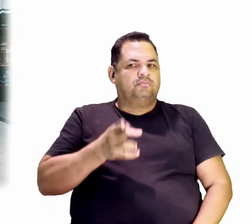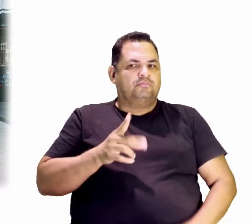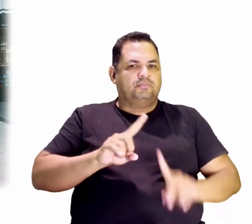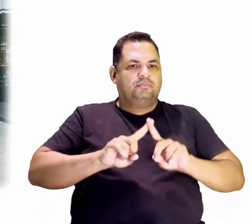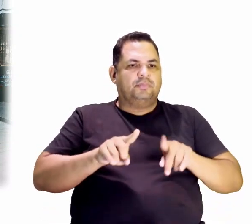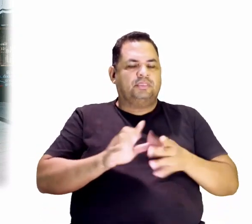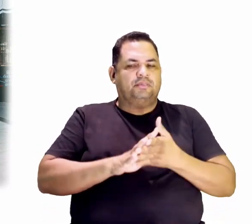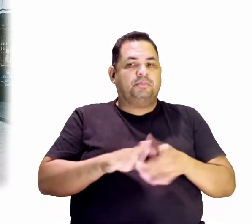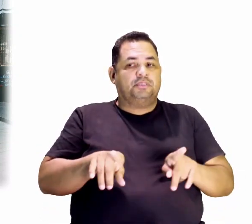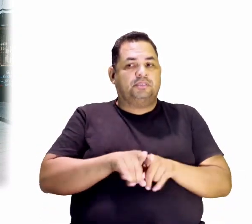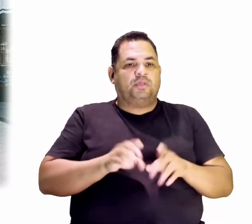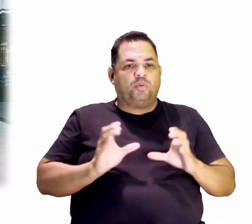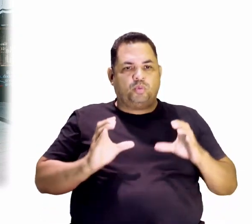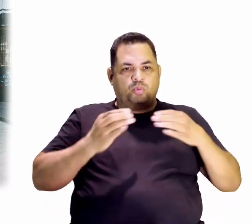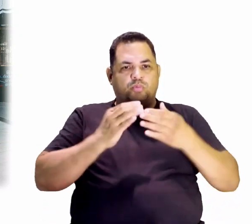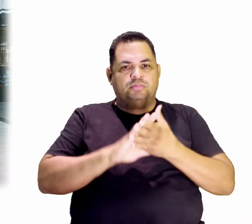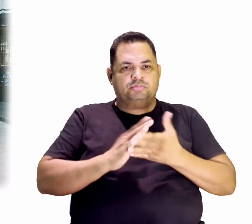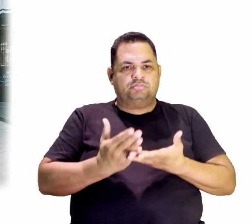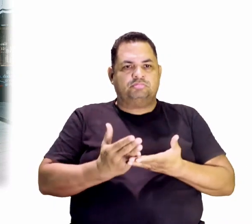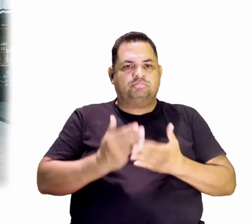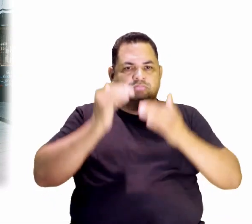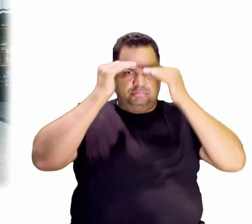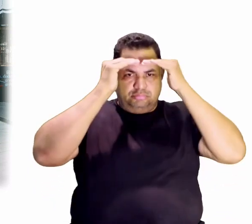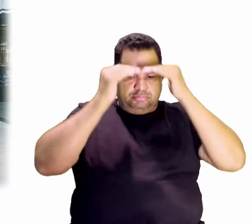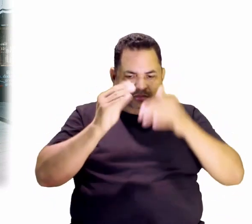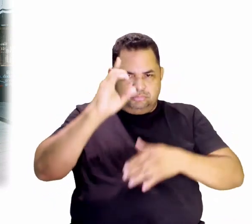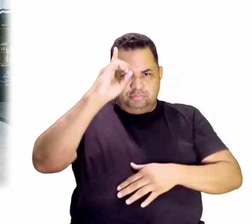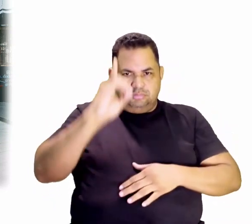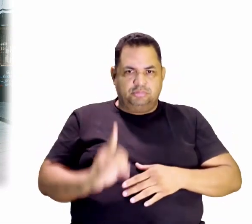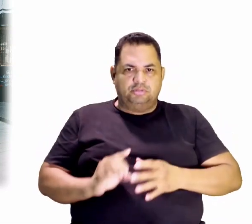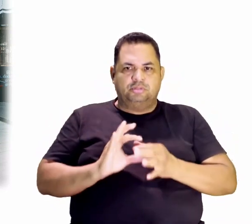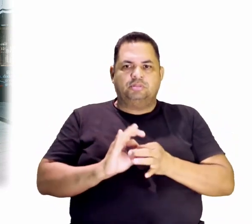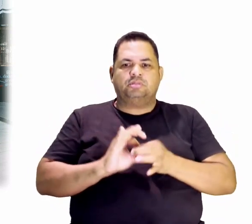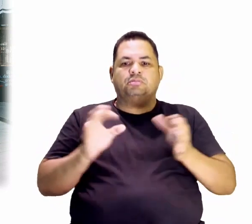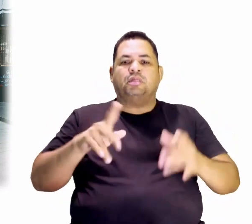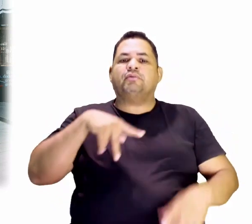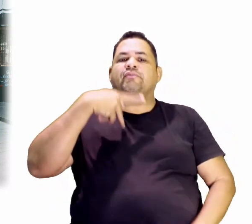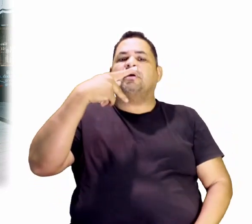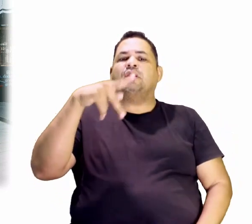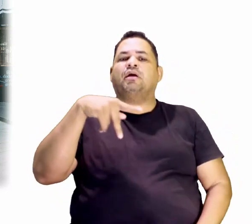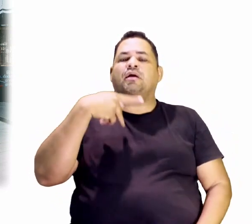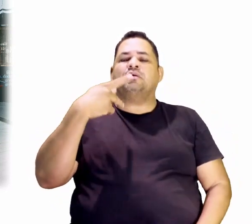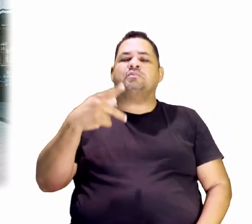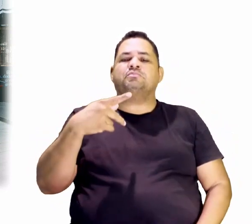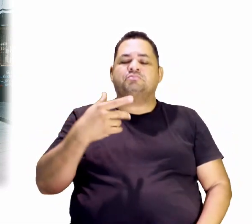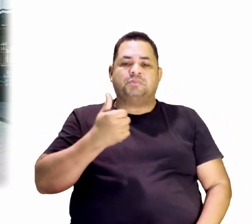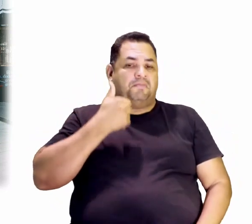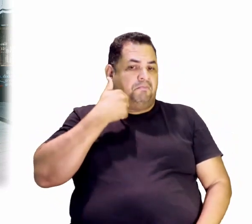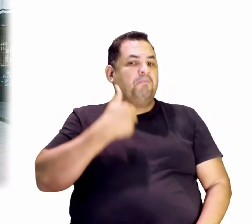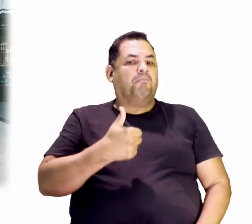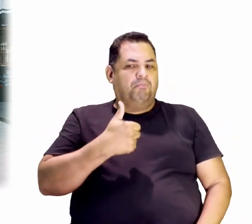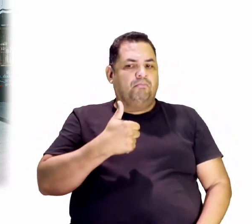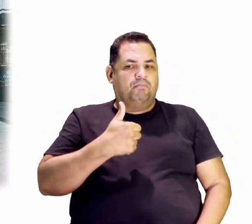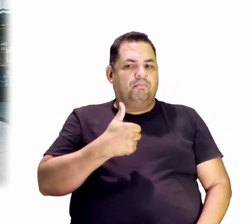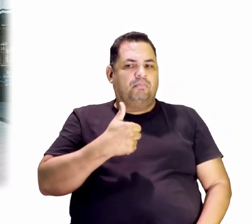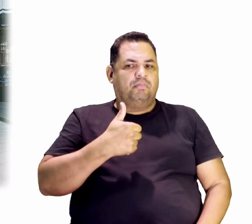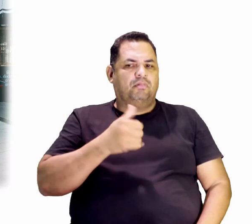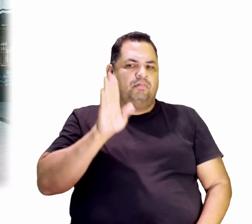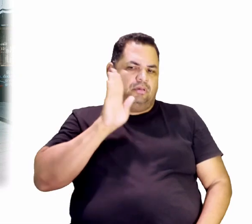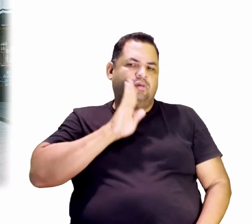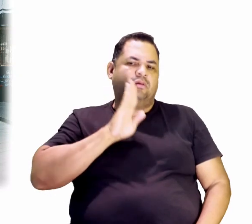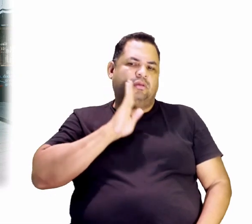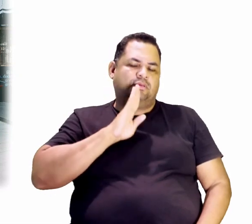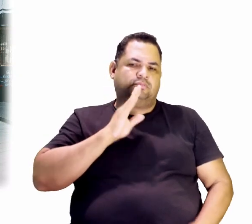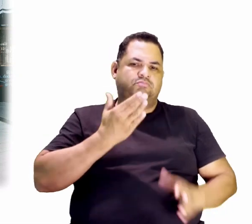tribos também respeitam o direito aí à liberdade de expressão. Isso é um fator positivo, né? É algo bacana, né? Se